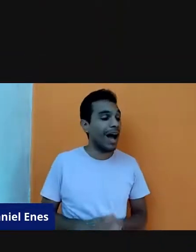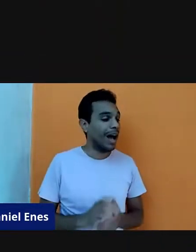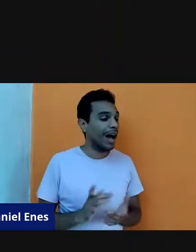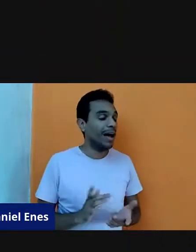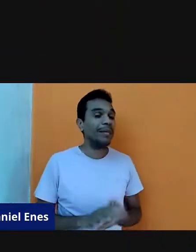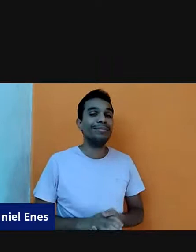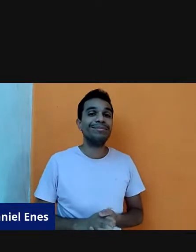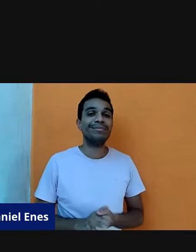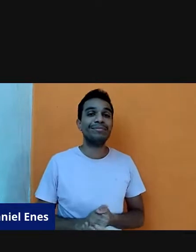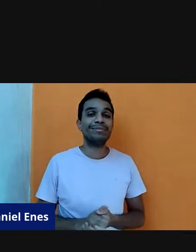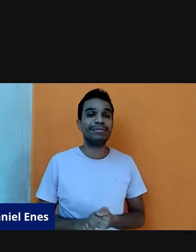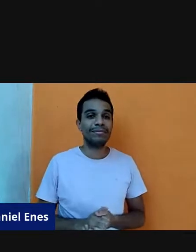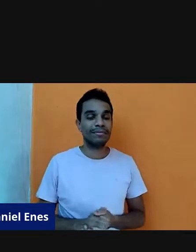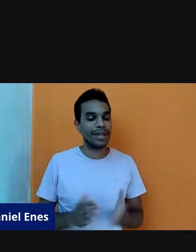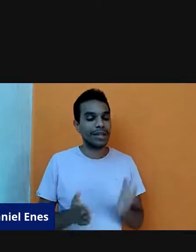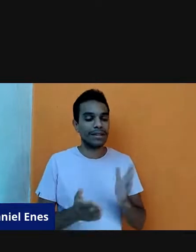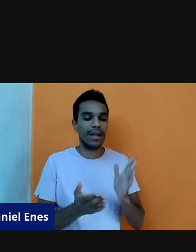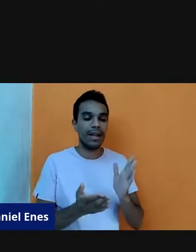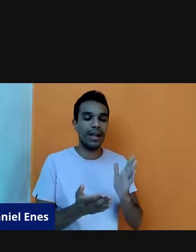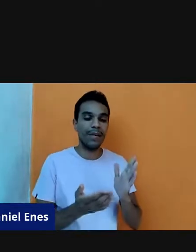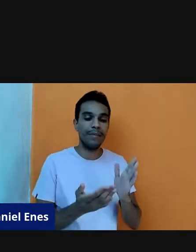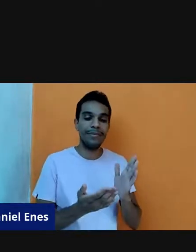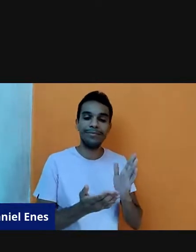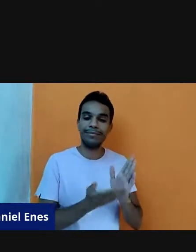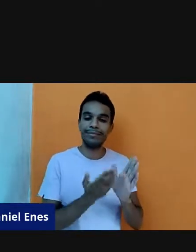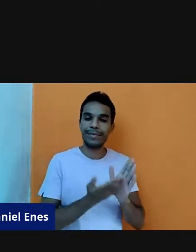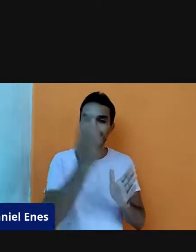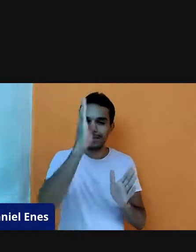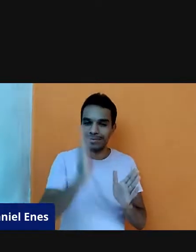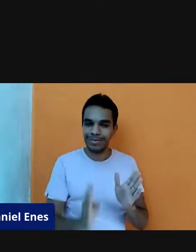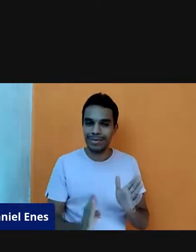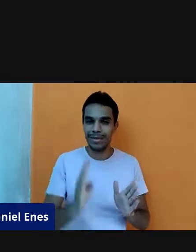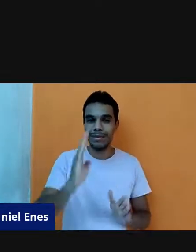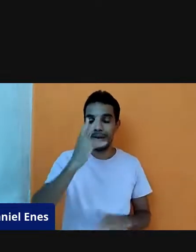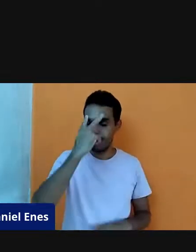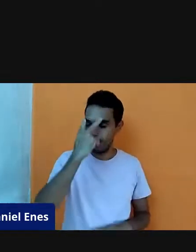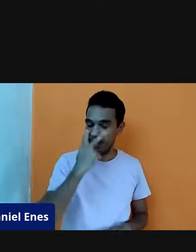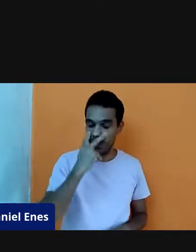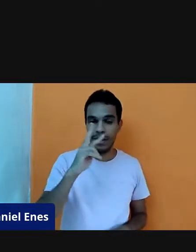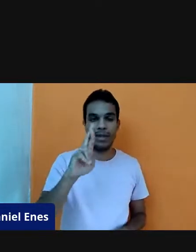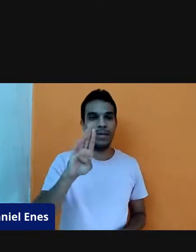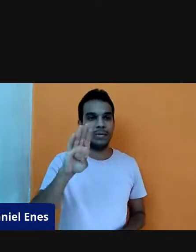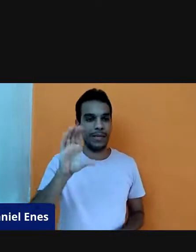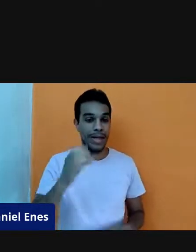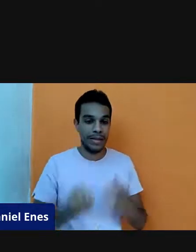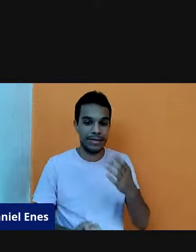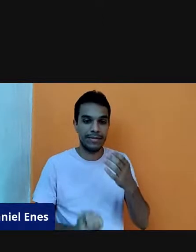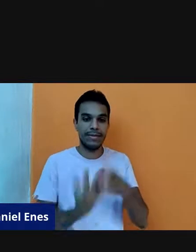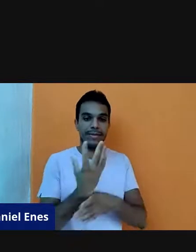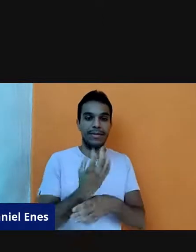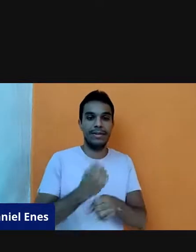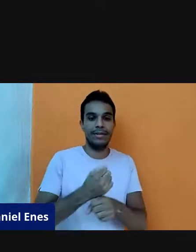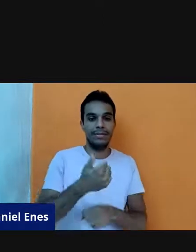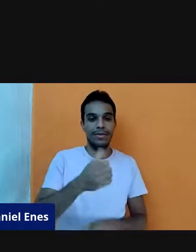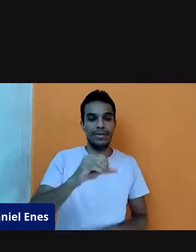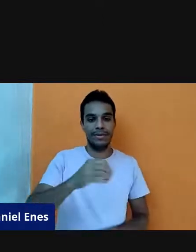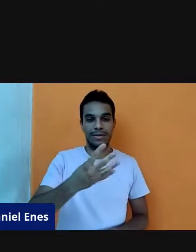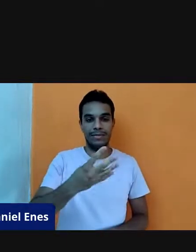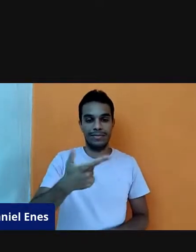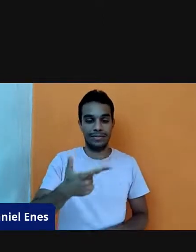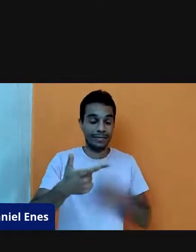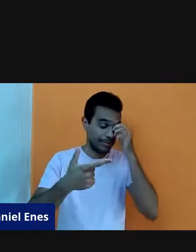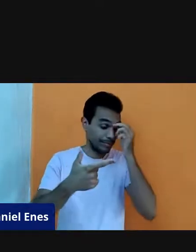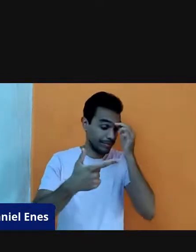Voltando. A Revista Brasileira para Cegos, RBC, foi fundada em 1942 pelo professor José